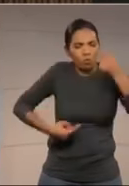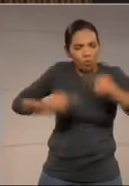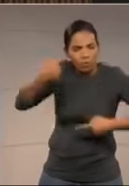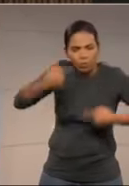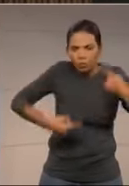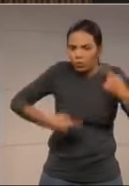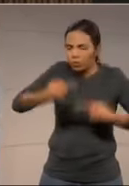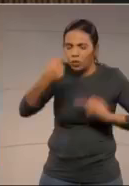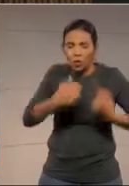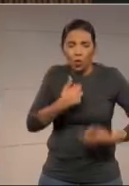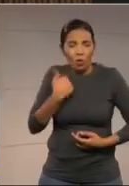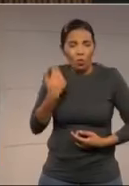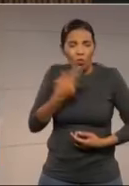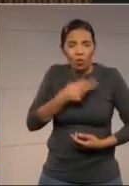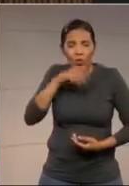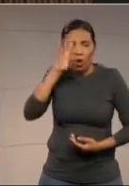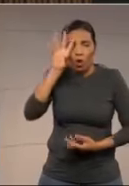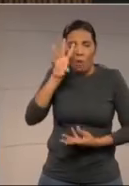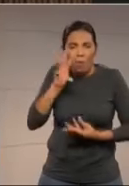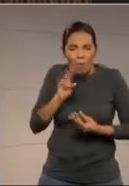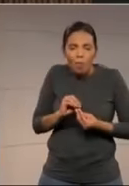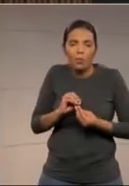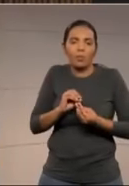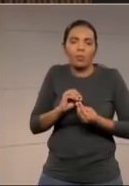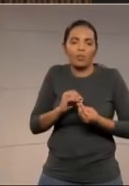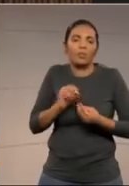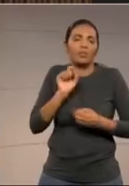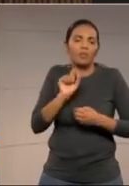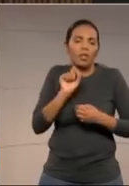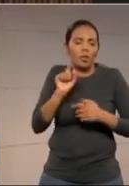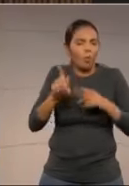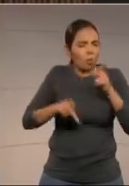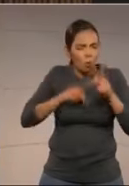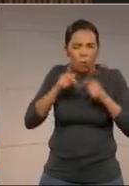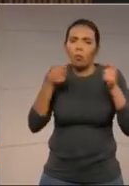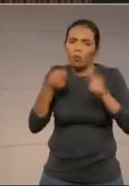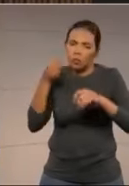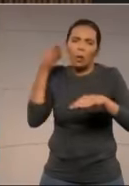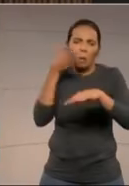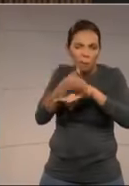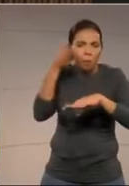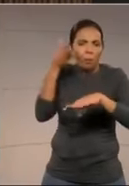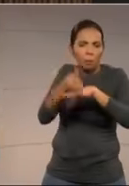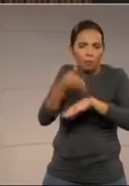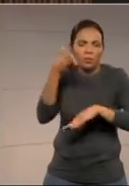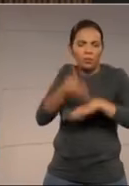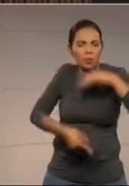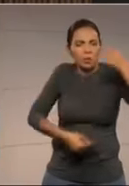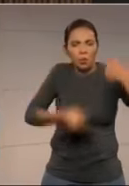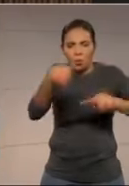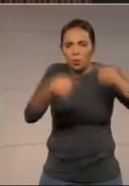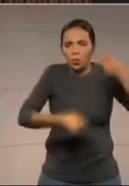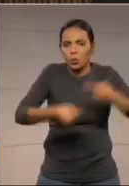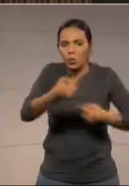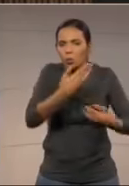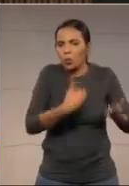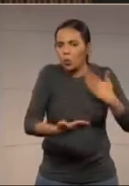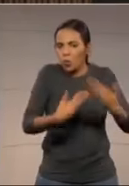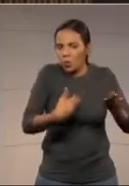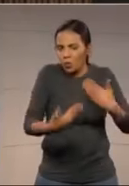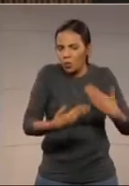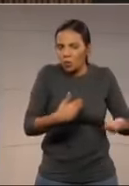mais compreensivos e da necessidade da participação popular, da discussão e do diálogo. E aqui,